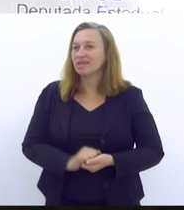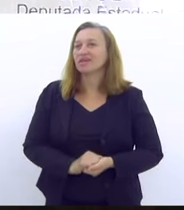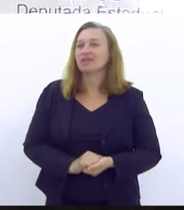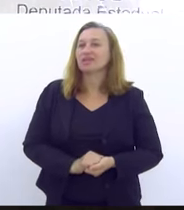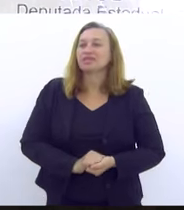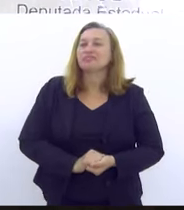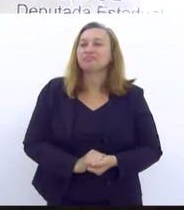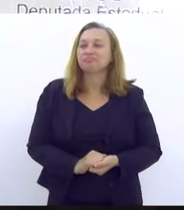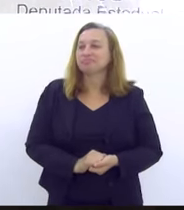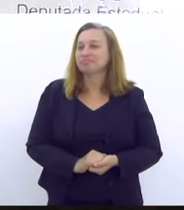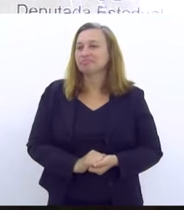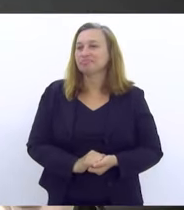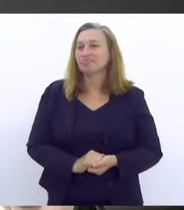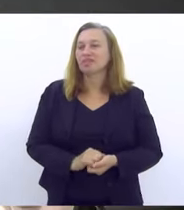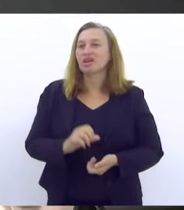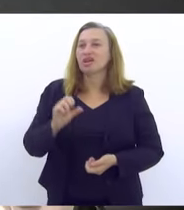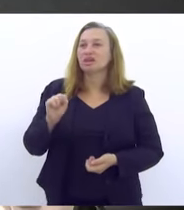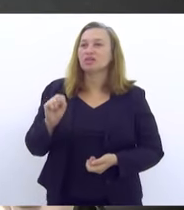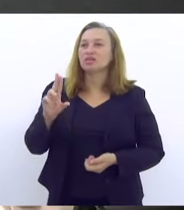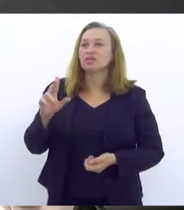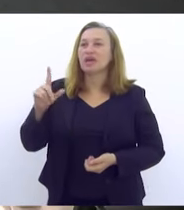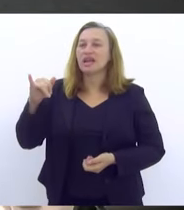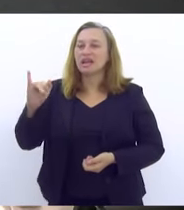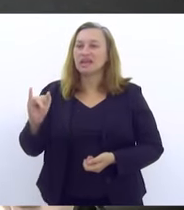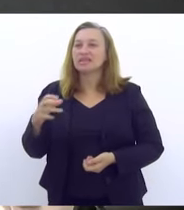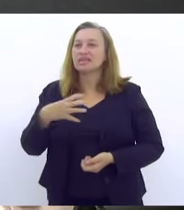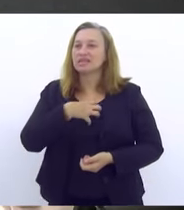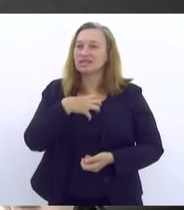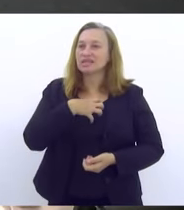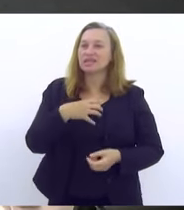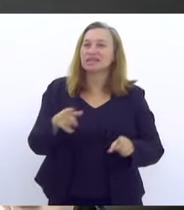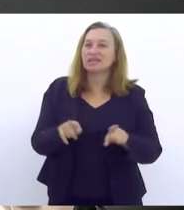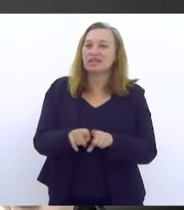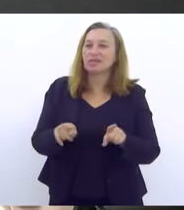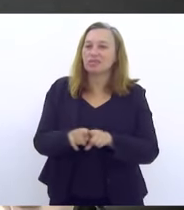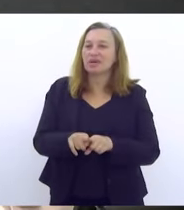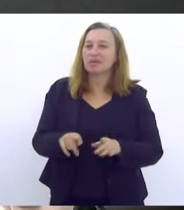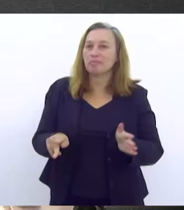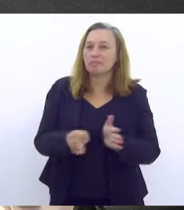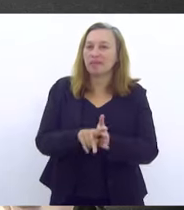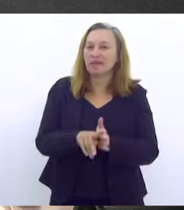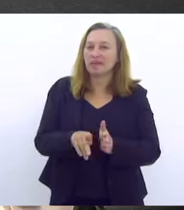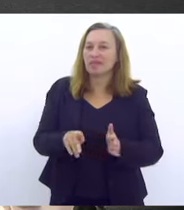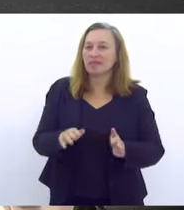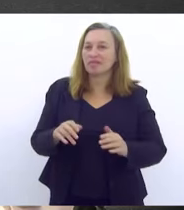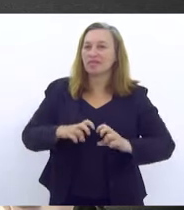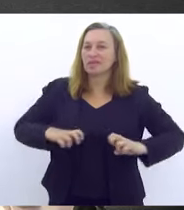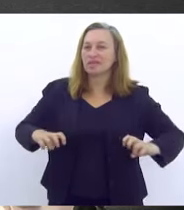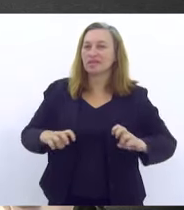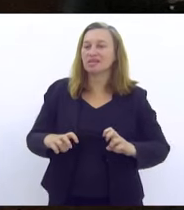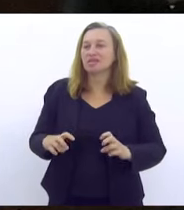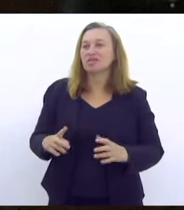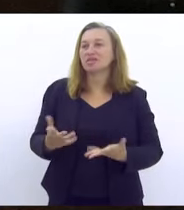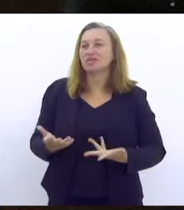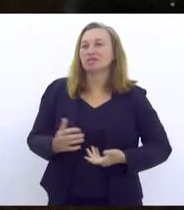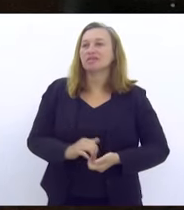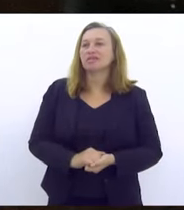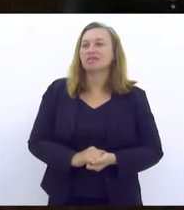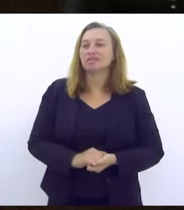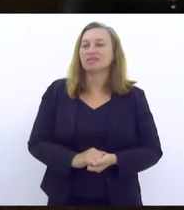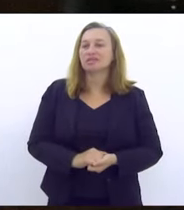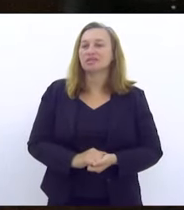senta aqui. Sueli, se sinta também compondo a mesa, tá? Não cabe todo mundo, mas sinta-se